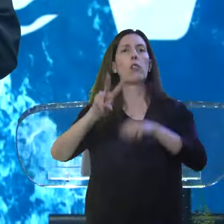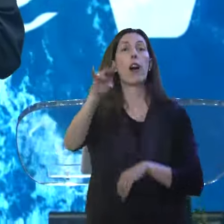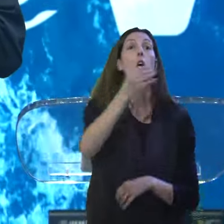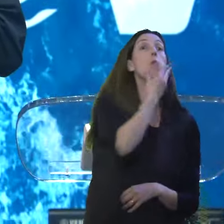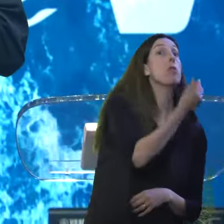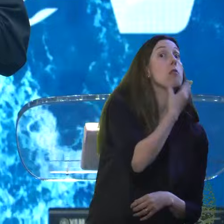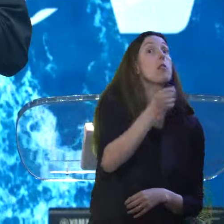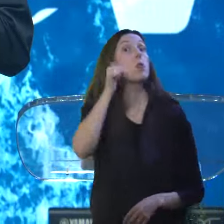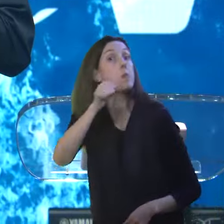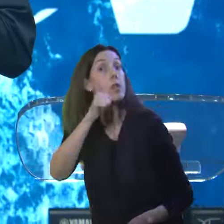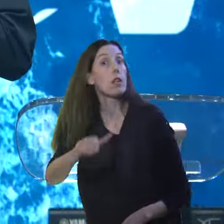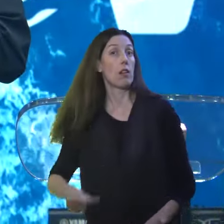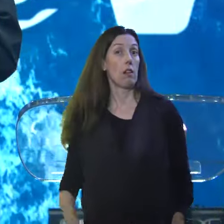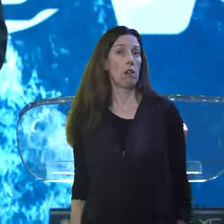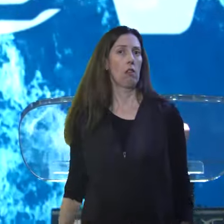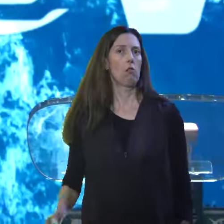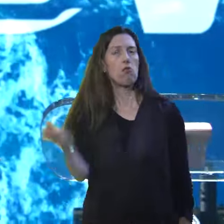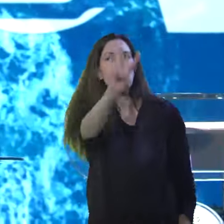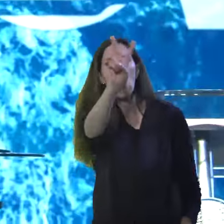menina.